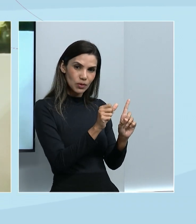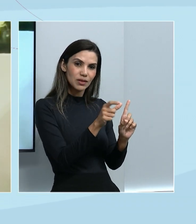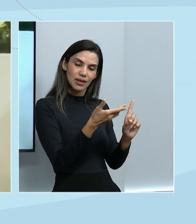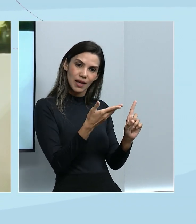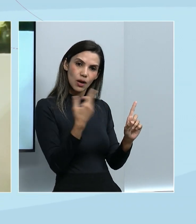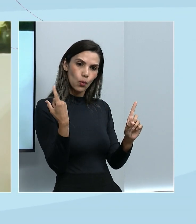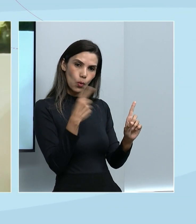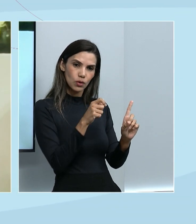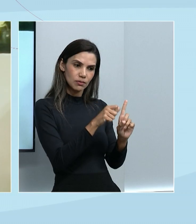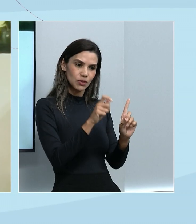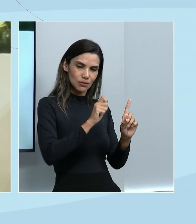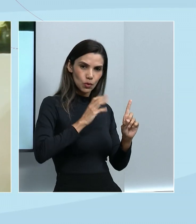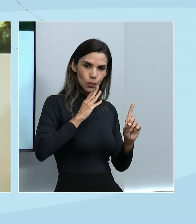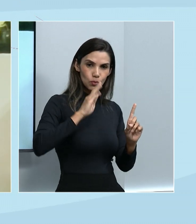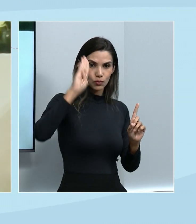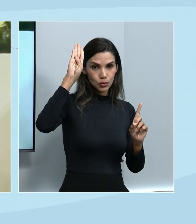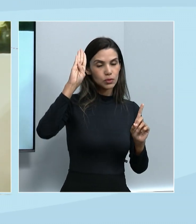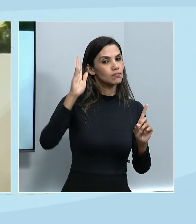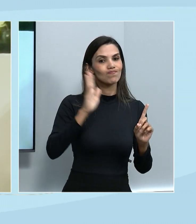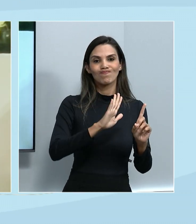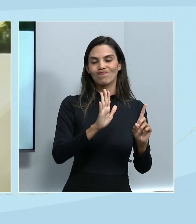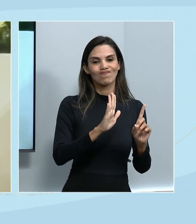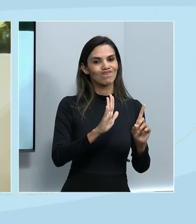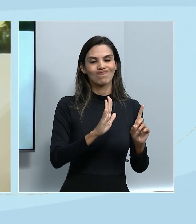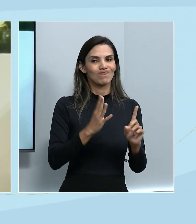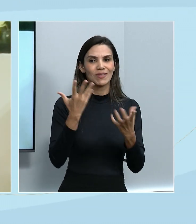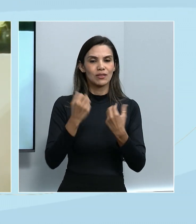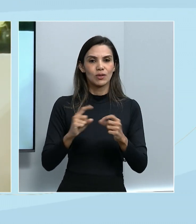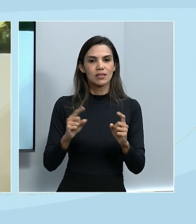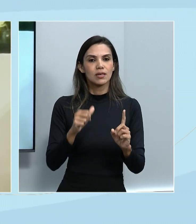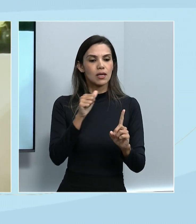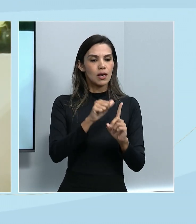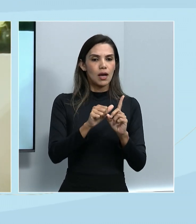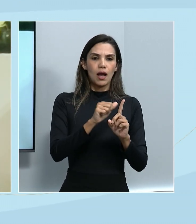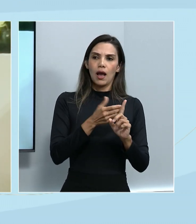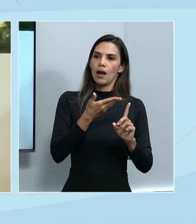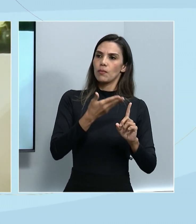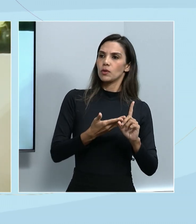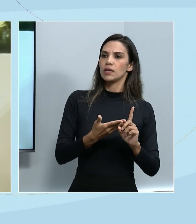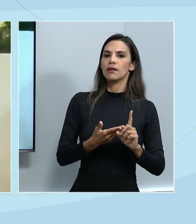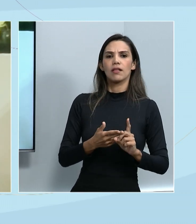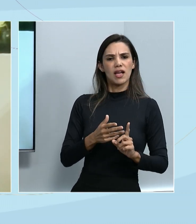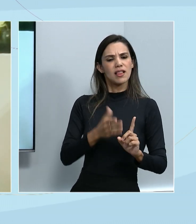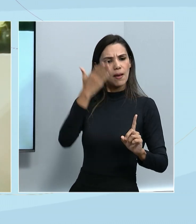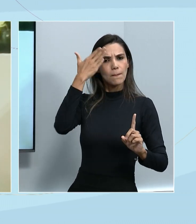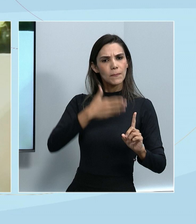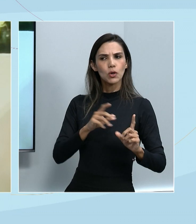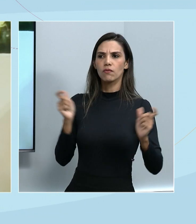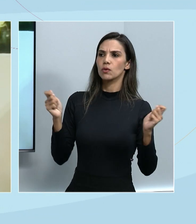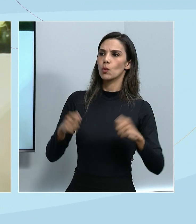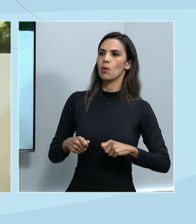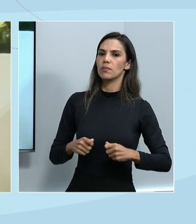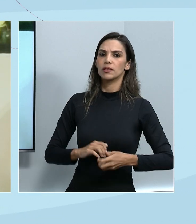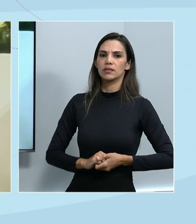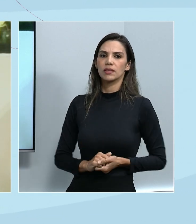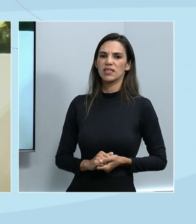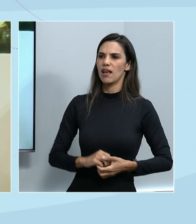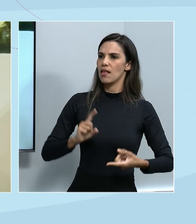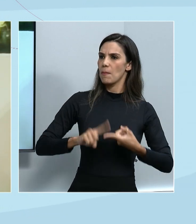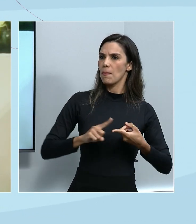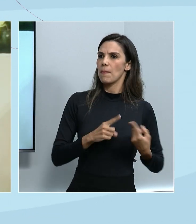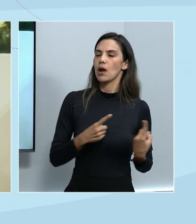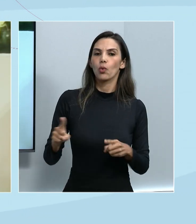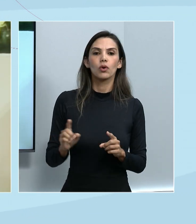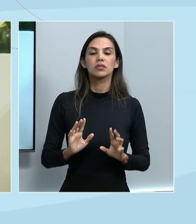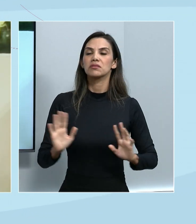uma árbitra, até porque ela demonstrou extrema serenidade, extrema competência em não reagir e não replicar